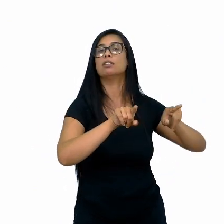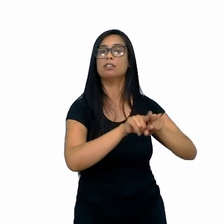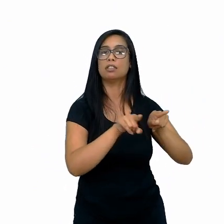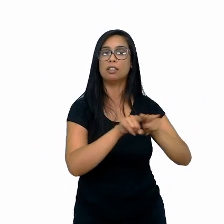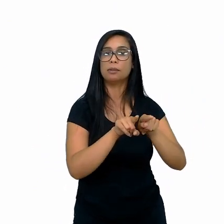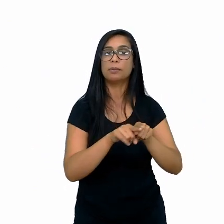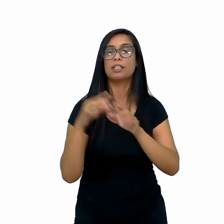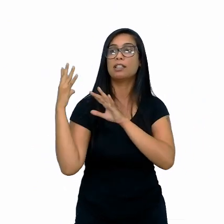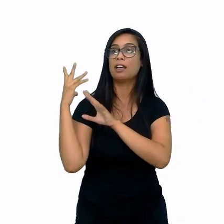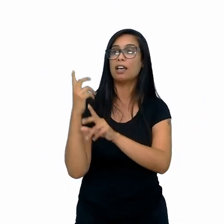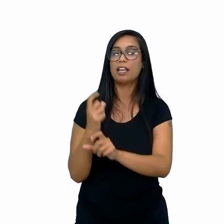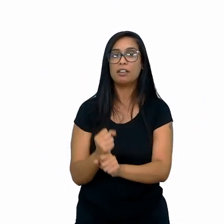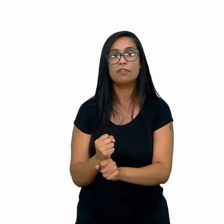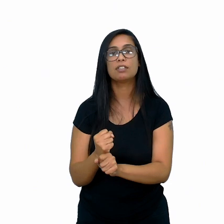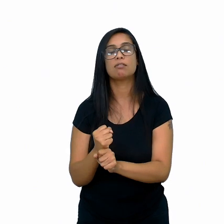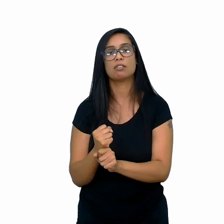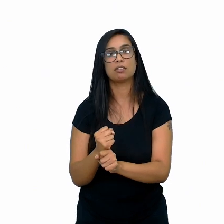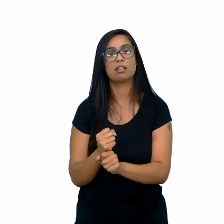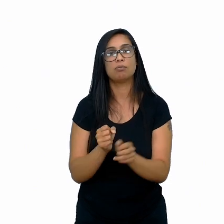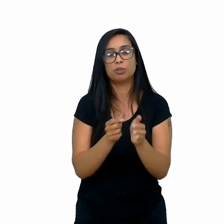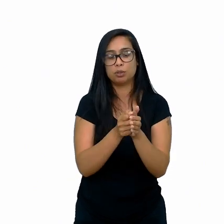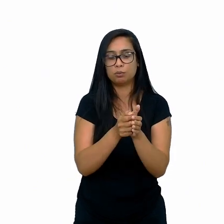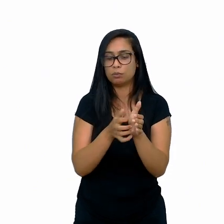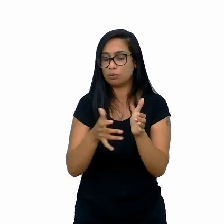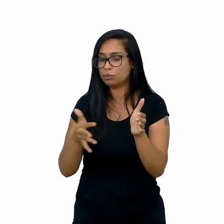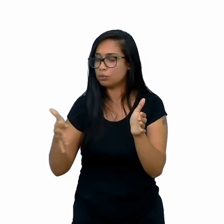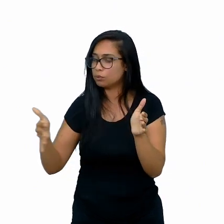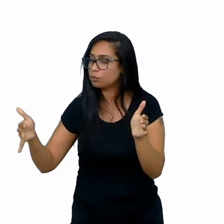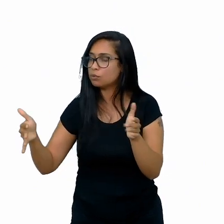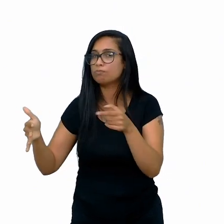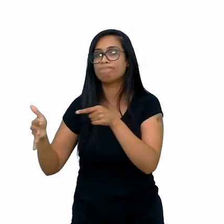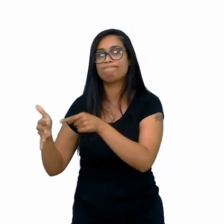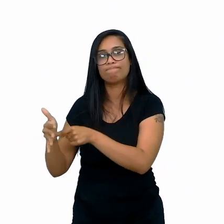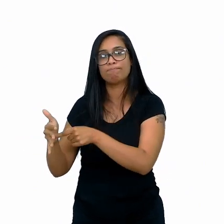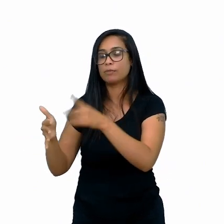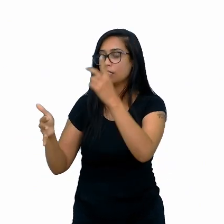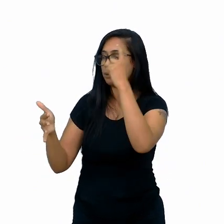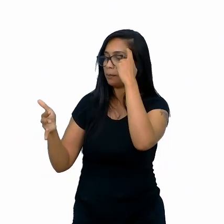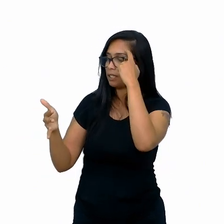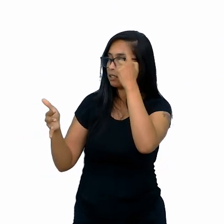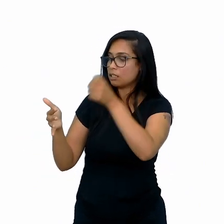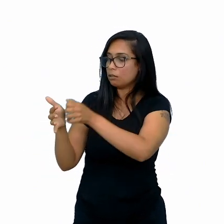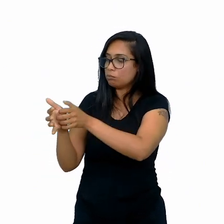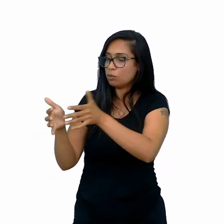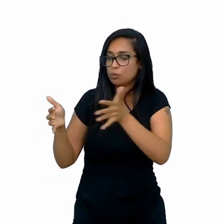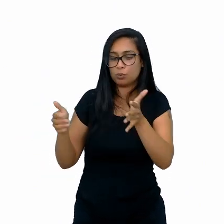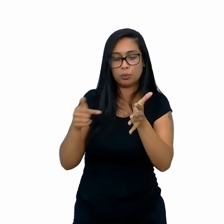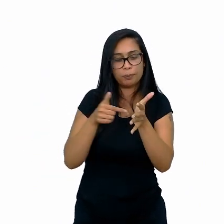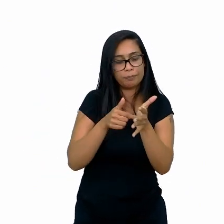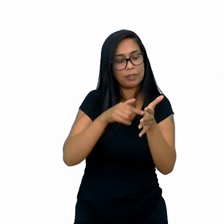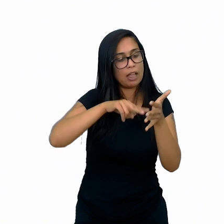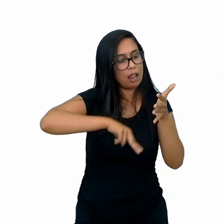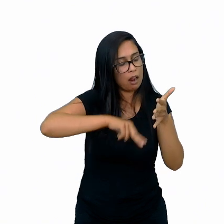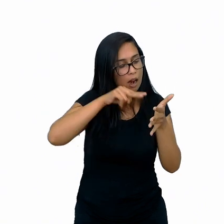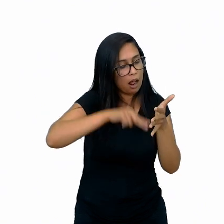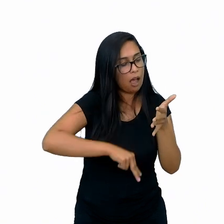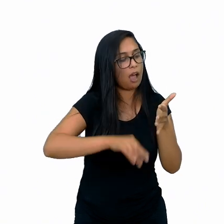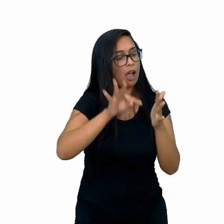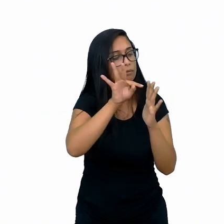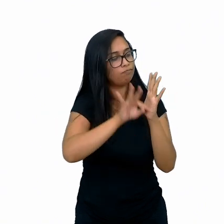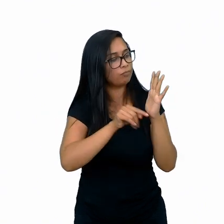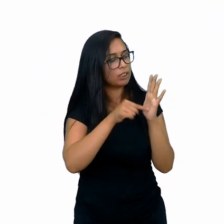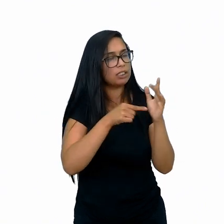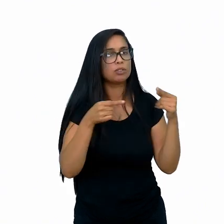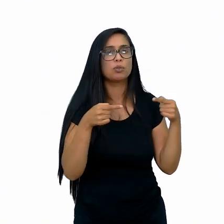revisão processual, né? Retomar o que escreveram, reler e verificar se há sentido no que